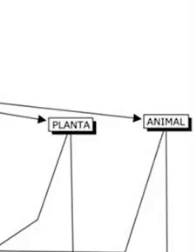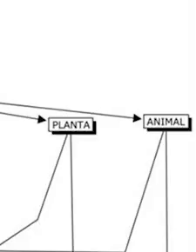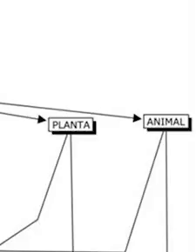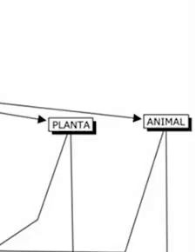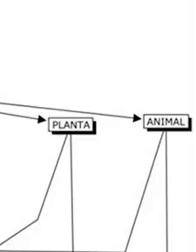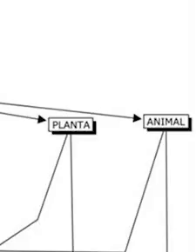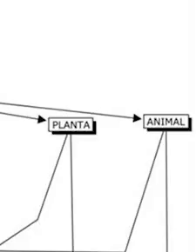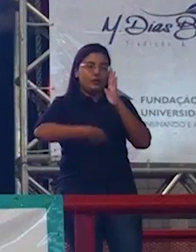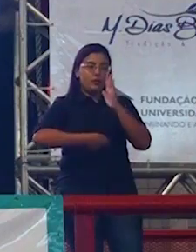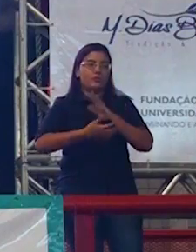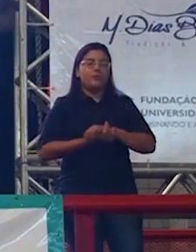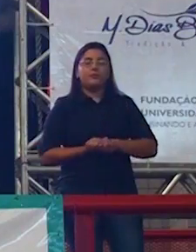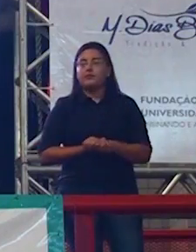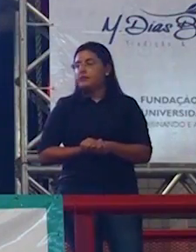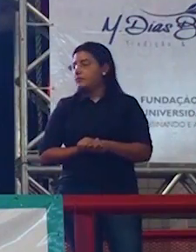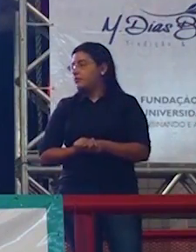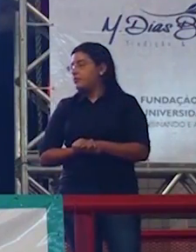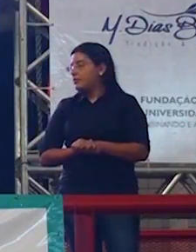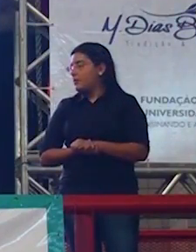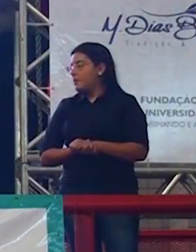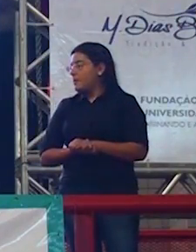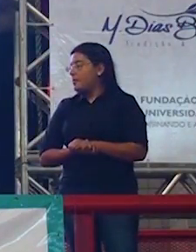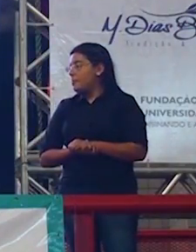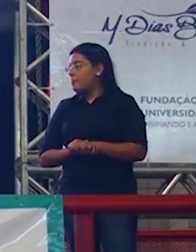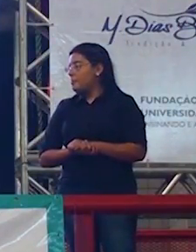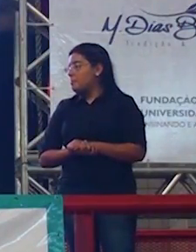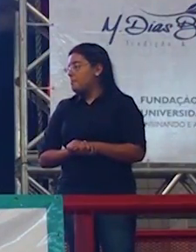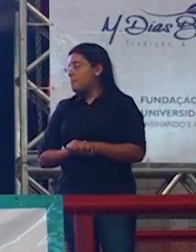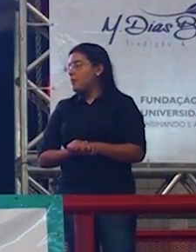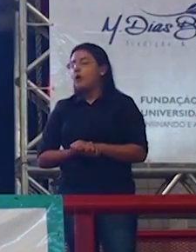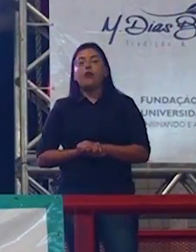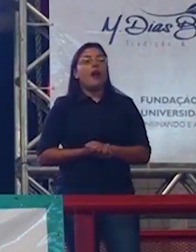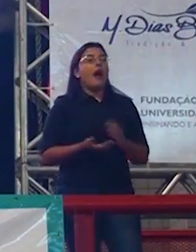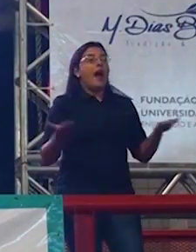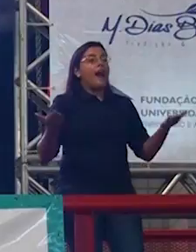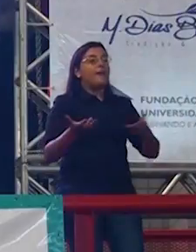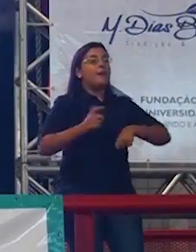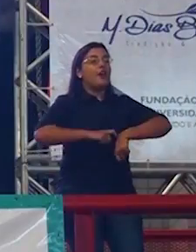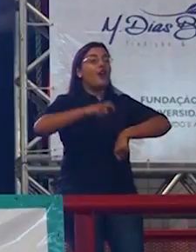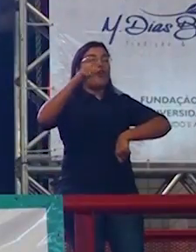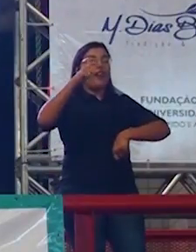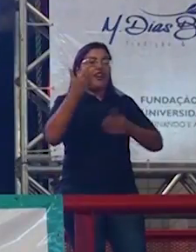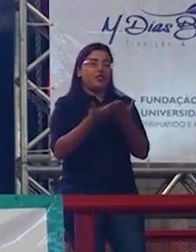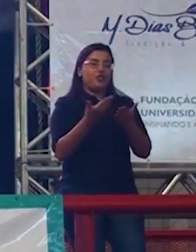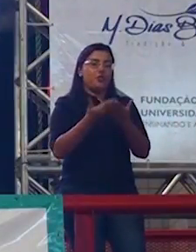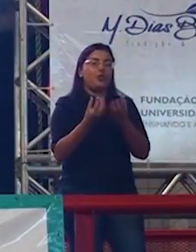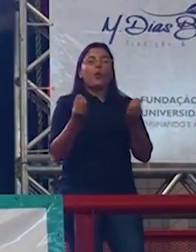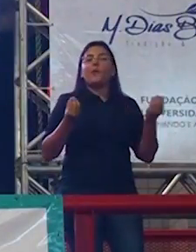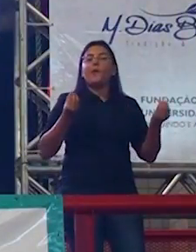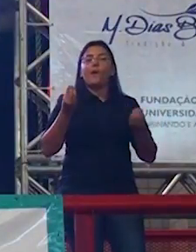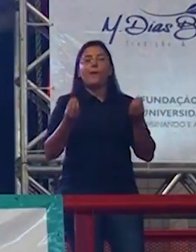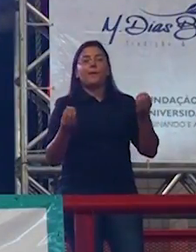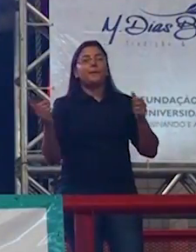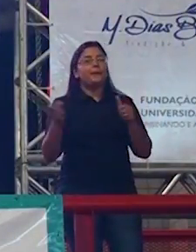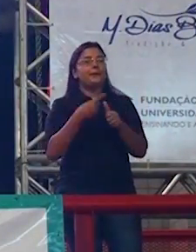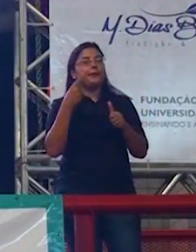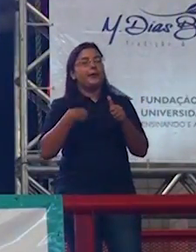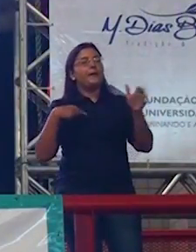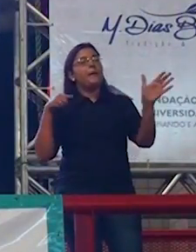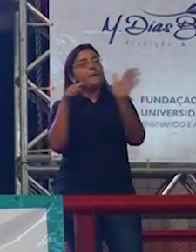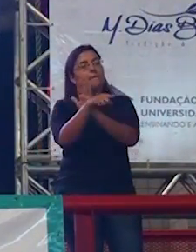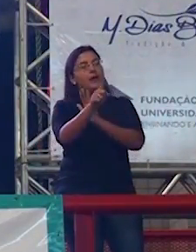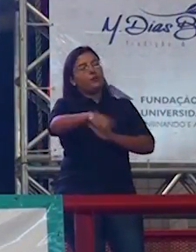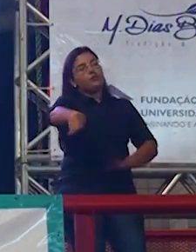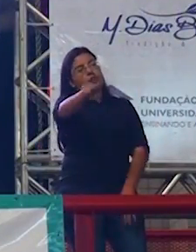resumos. Atenção, chegamos a uma hora fundamental, hein? Vamos falar sobre o nosso horário de estudo. Mas primeiro eu quero lhe fazer